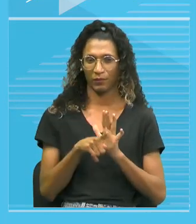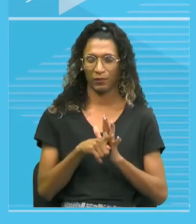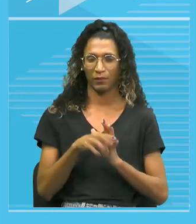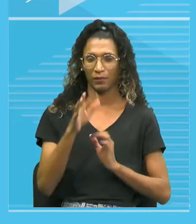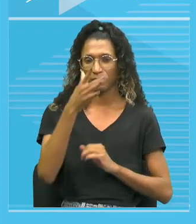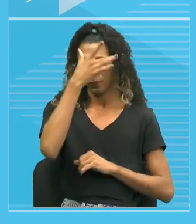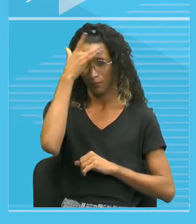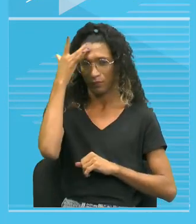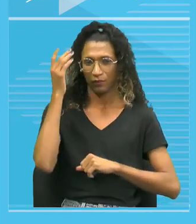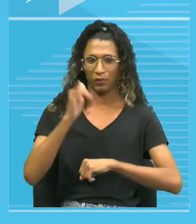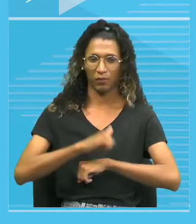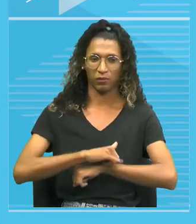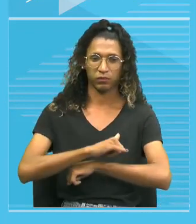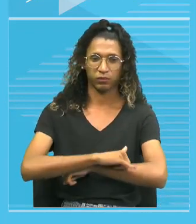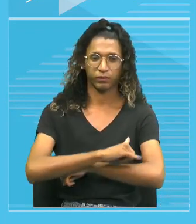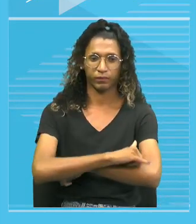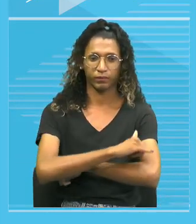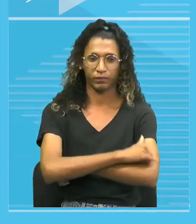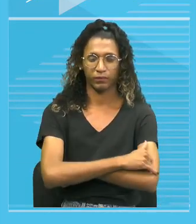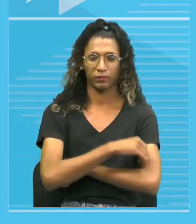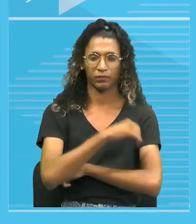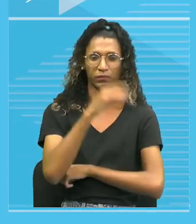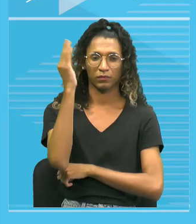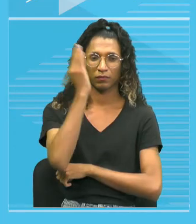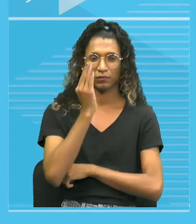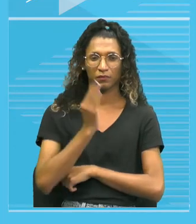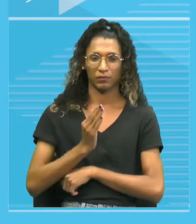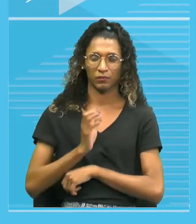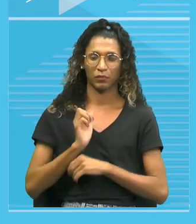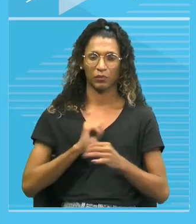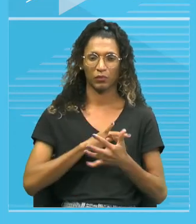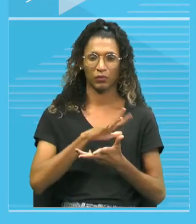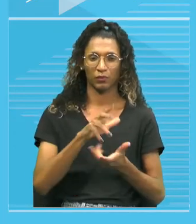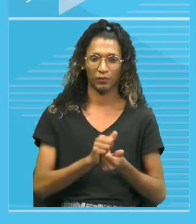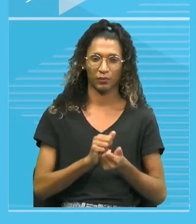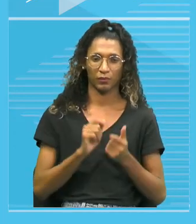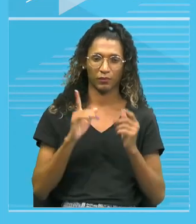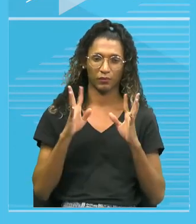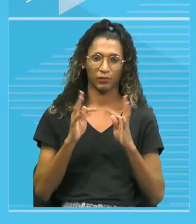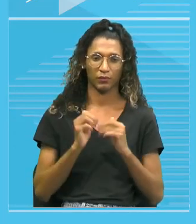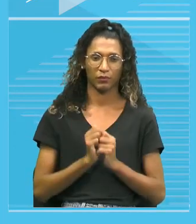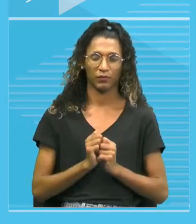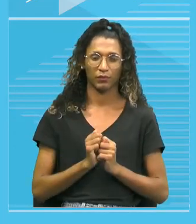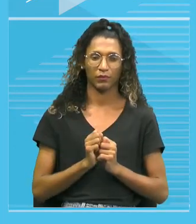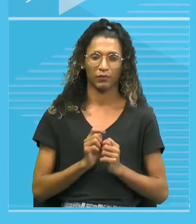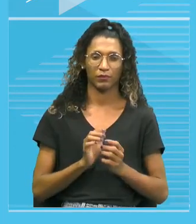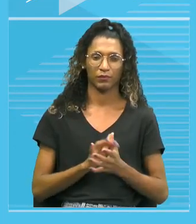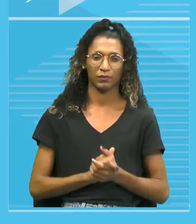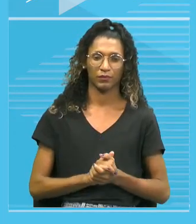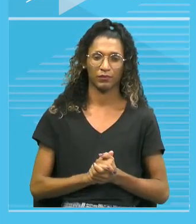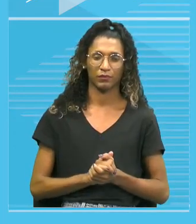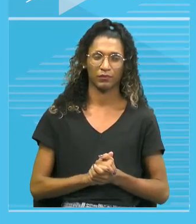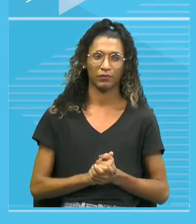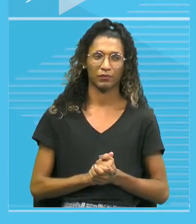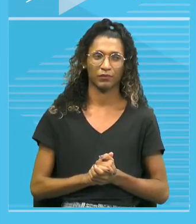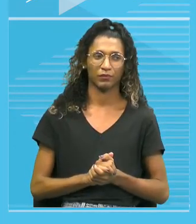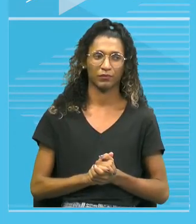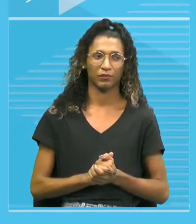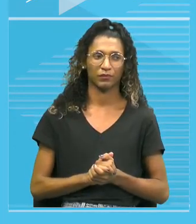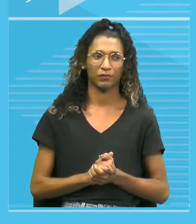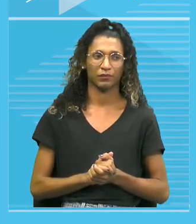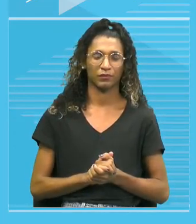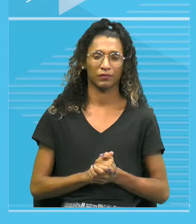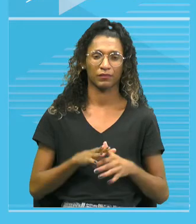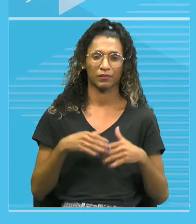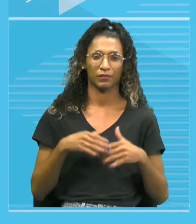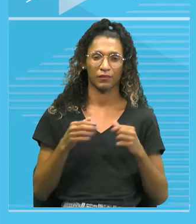do brasileiro. Aliás, do brasileiro não, né? No mundo todo. Só estou falando do brasileiro, que nós somos brasileiros. Mas